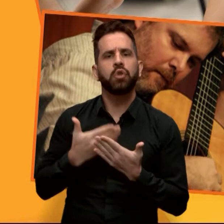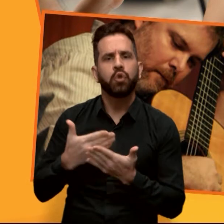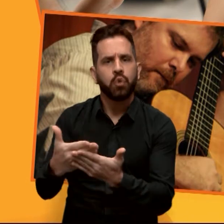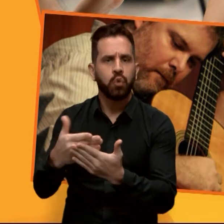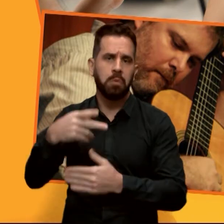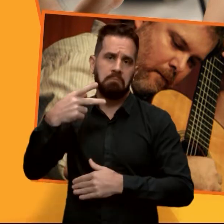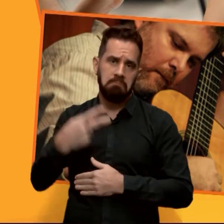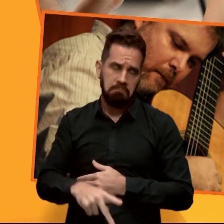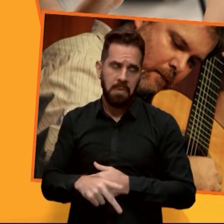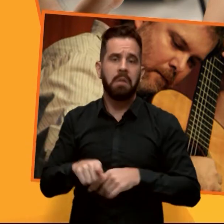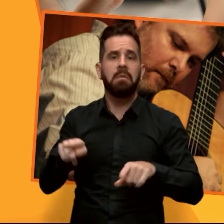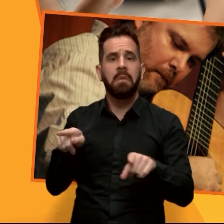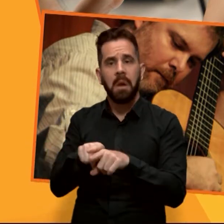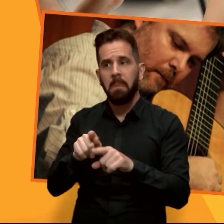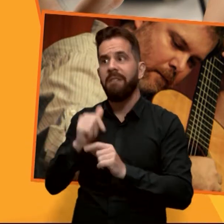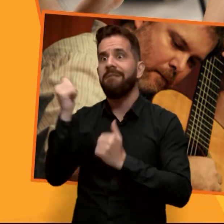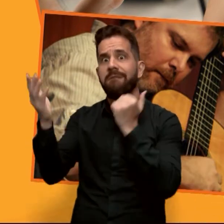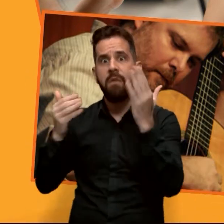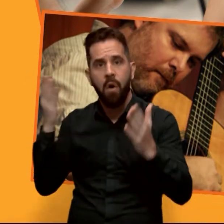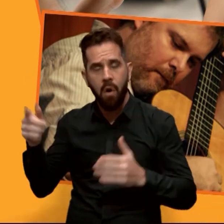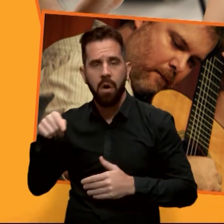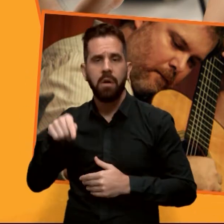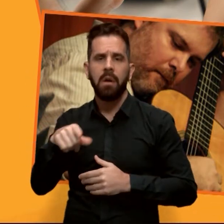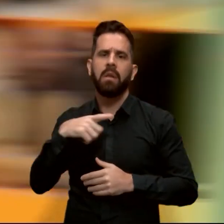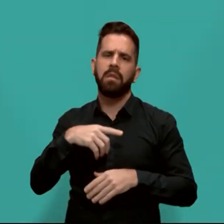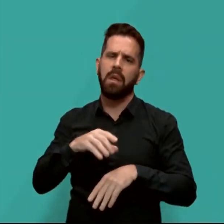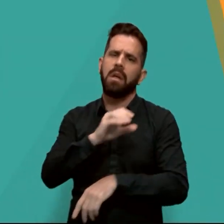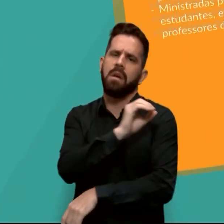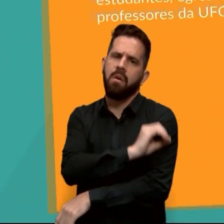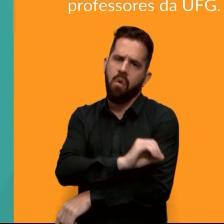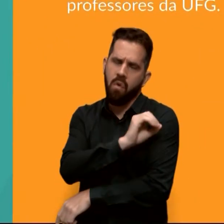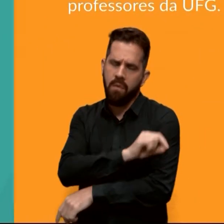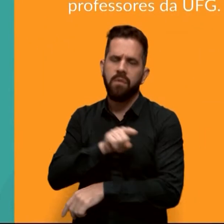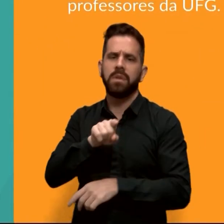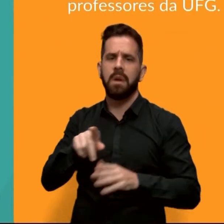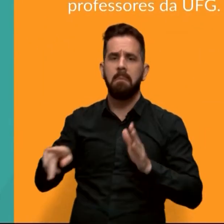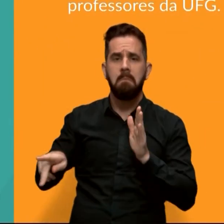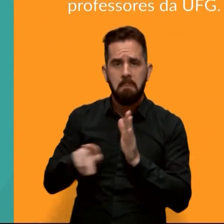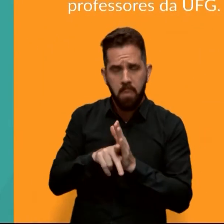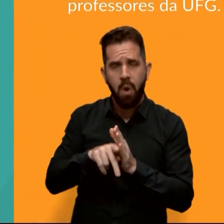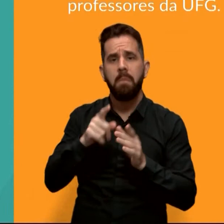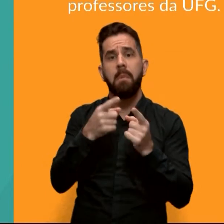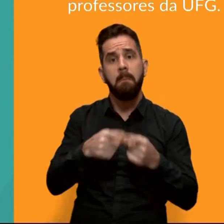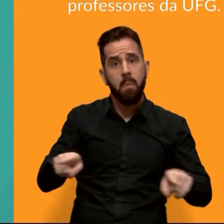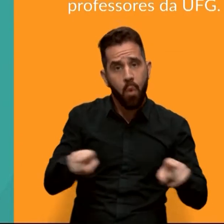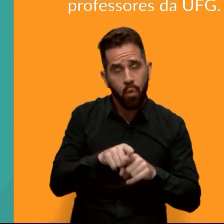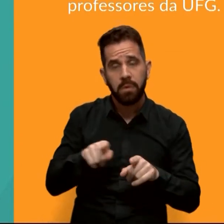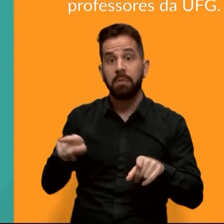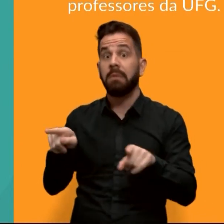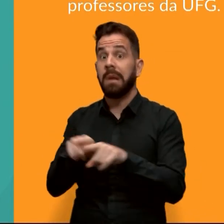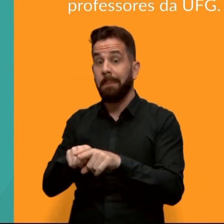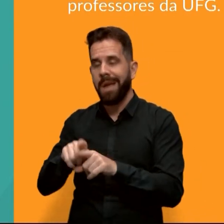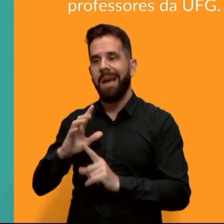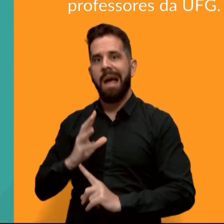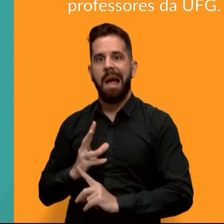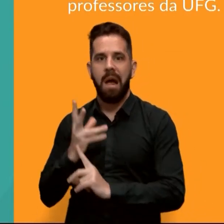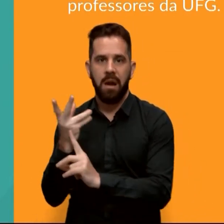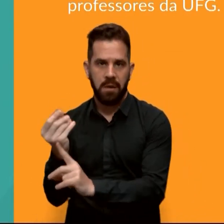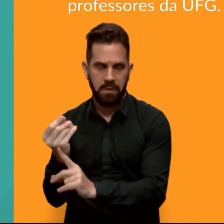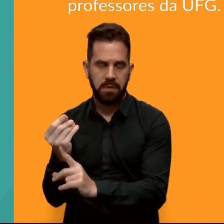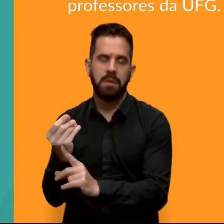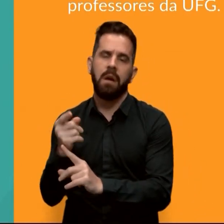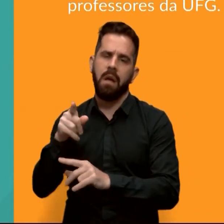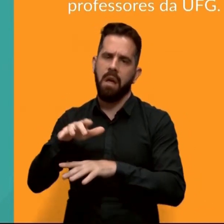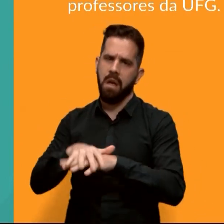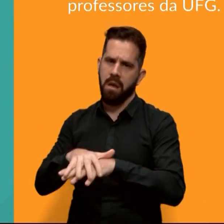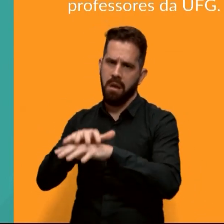combinam a didática Educacional e artística as aulas são realizadas de forma online ou se